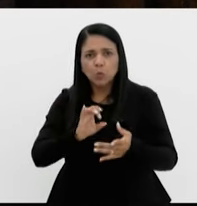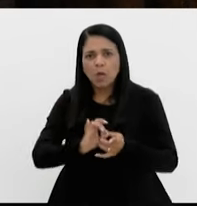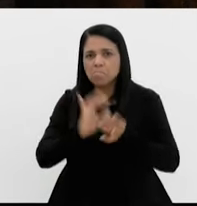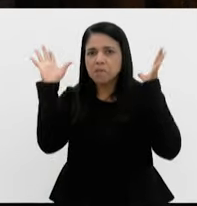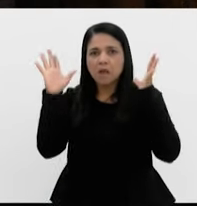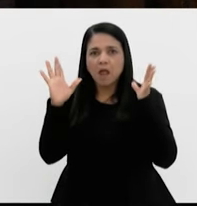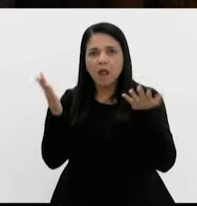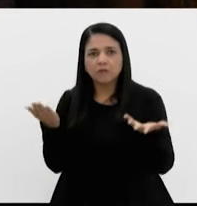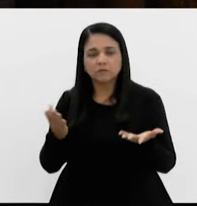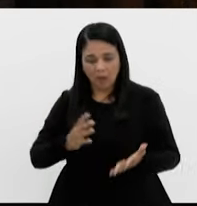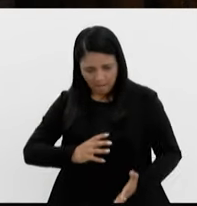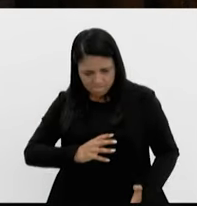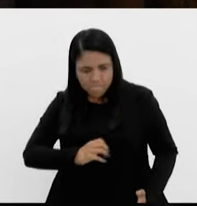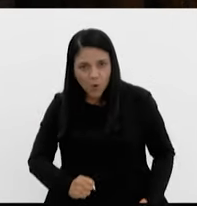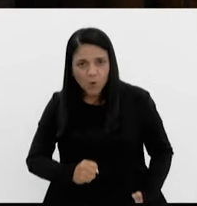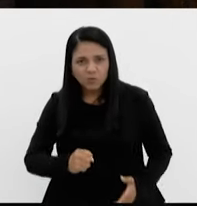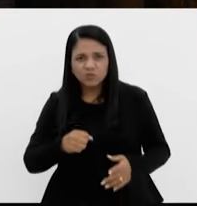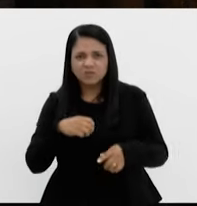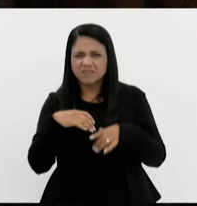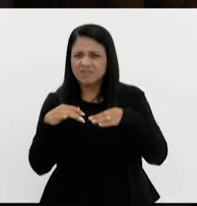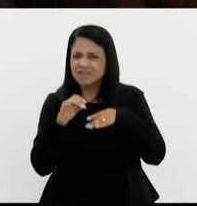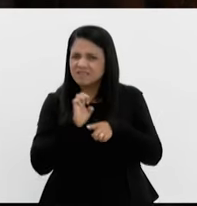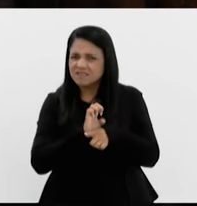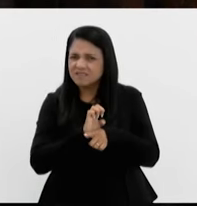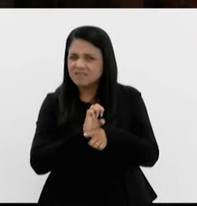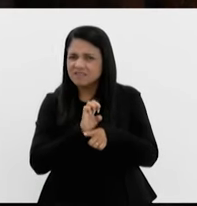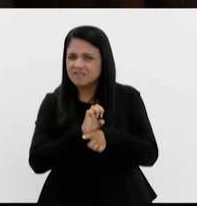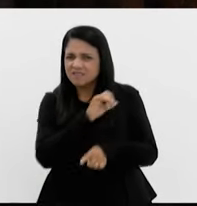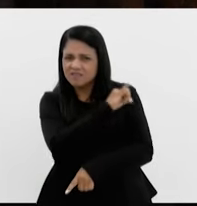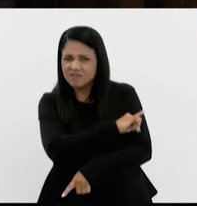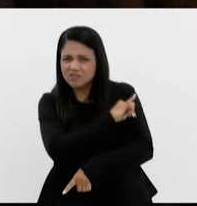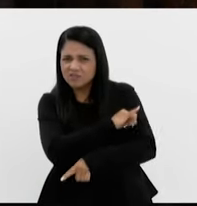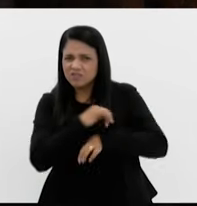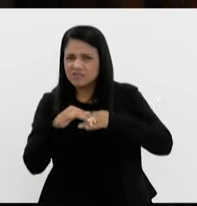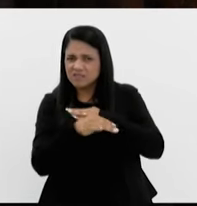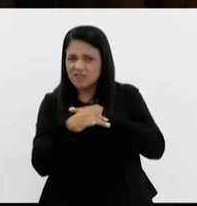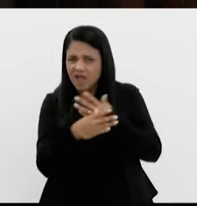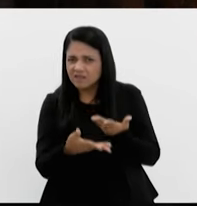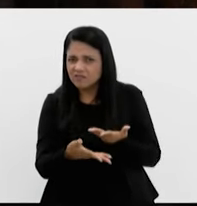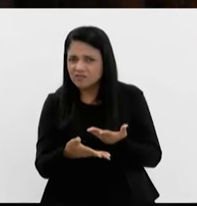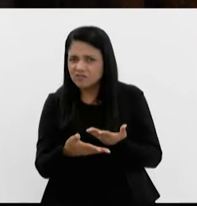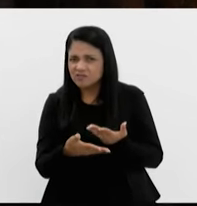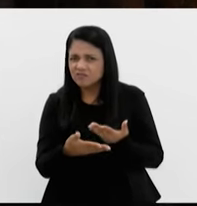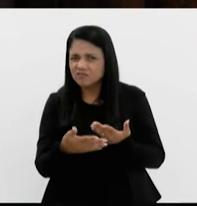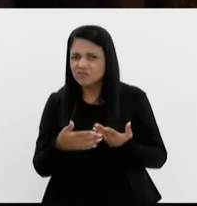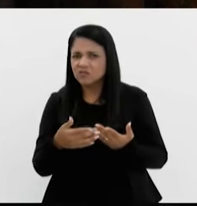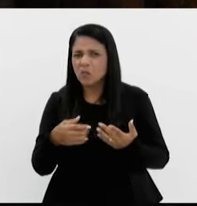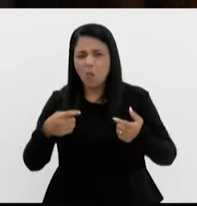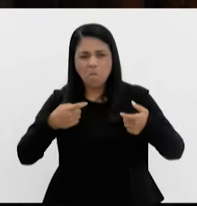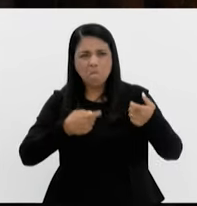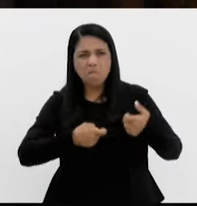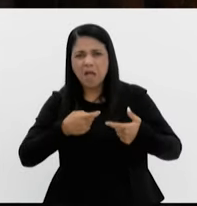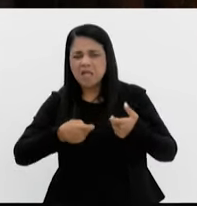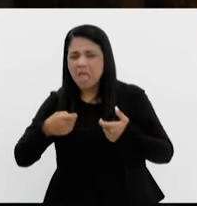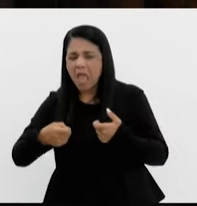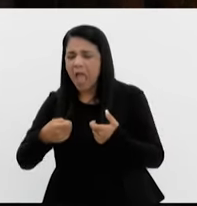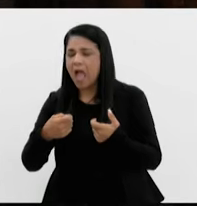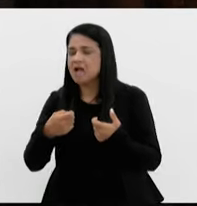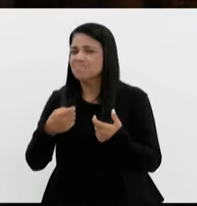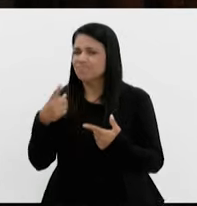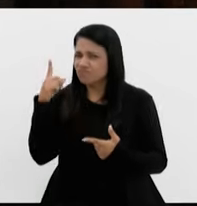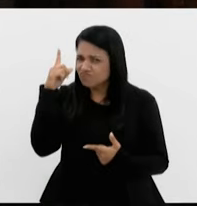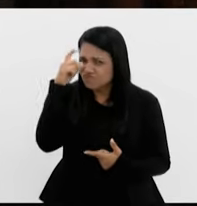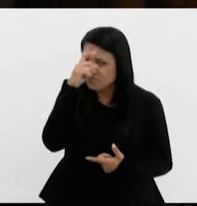aborto na Cidade do Rio de Janeiro ou seja é uma guerra ideológica é uma guerra em Glória é uma guerra pesada